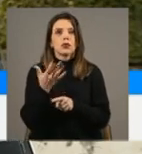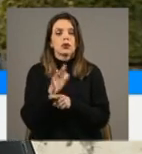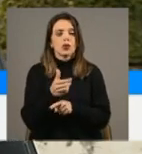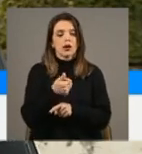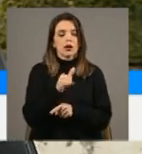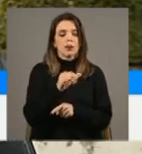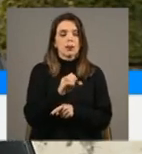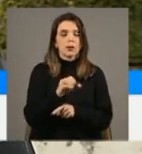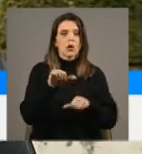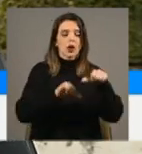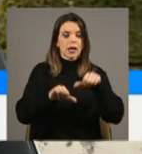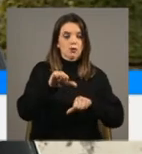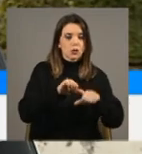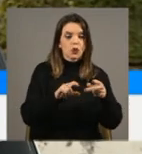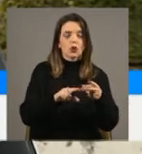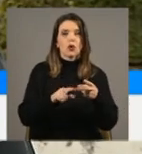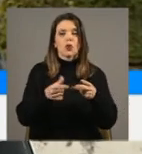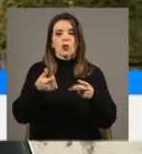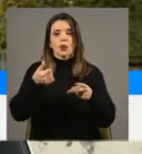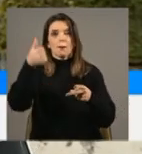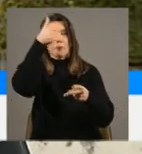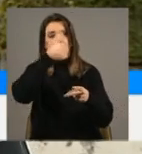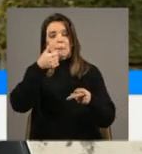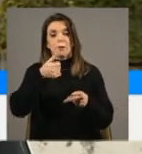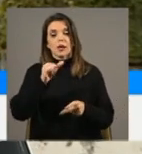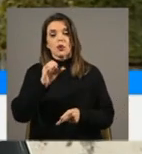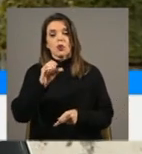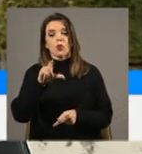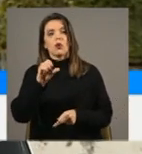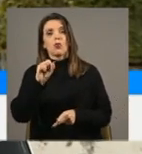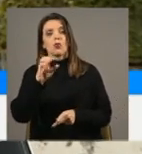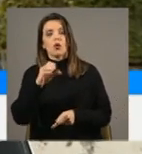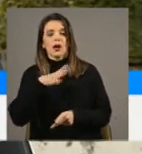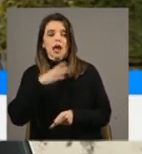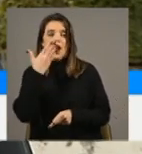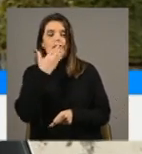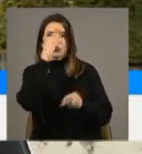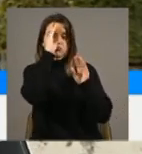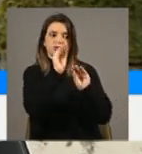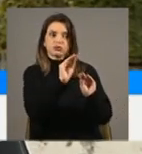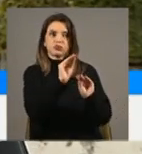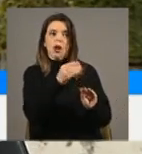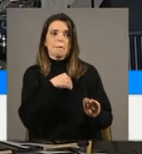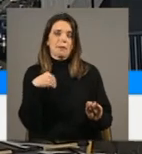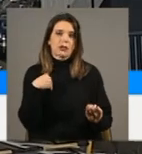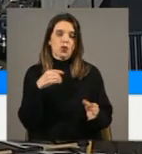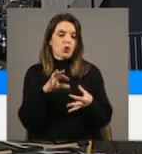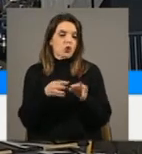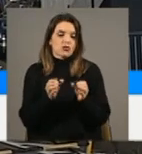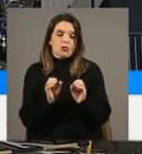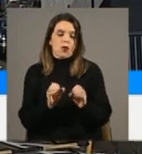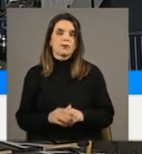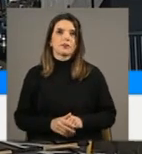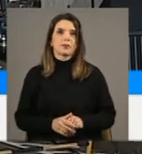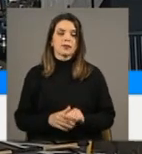bioquímico, um biólogo, querem começar a dar aulas também a médicos. Isso é uma coisa que não tem lógica nenhuma.